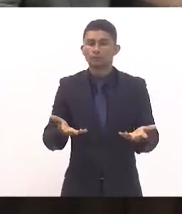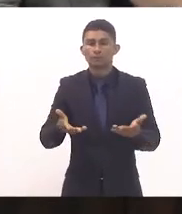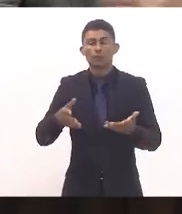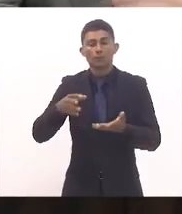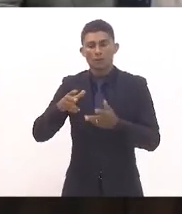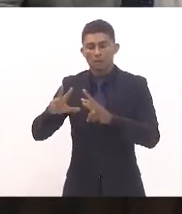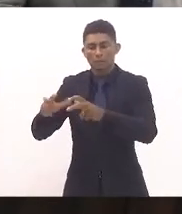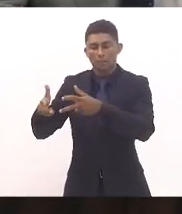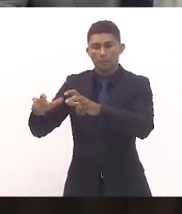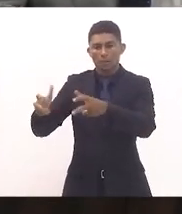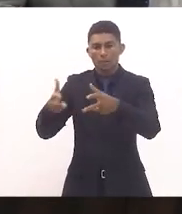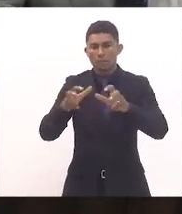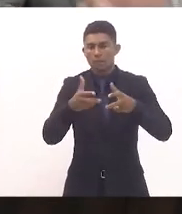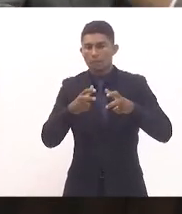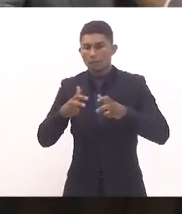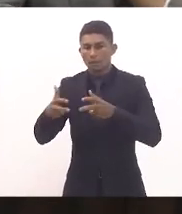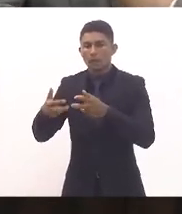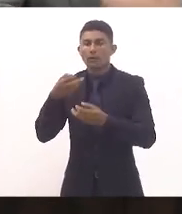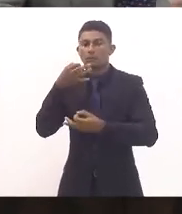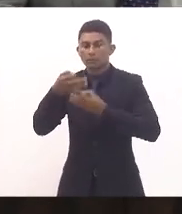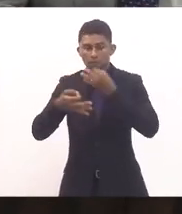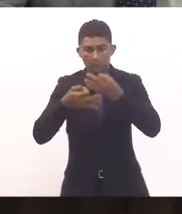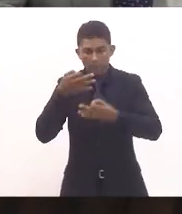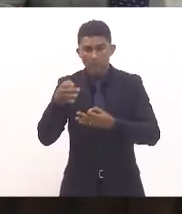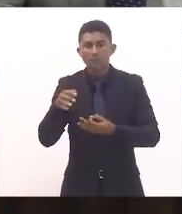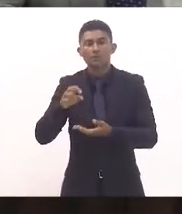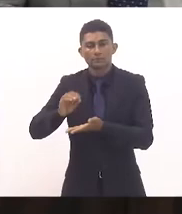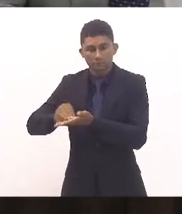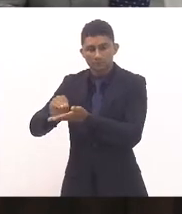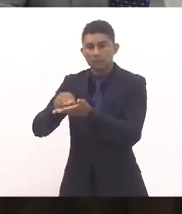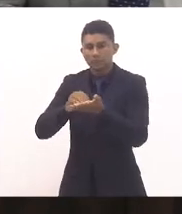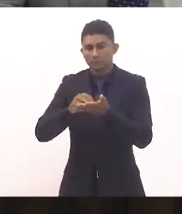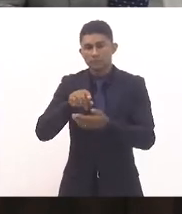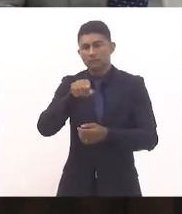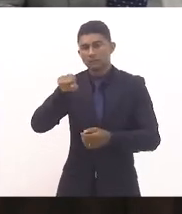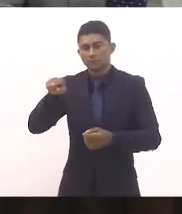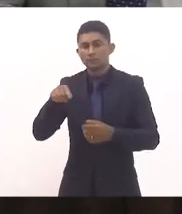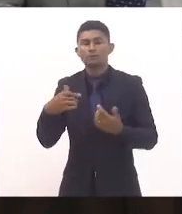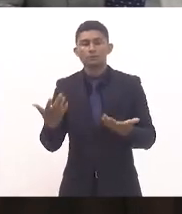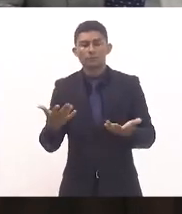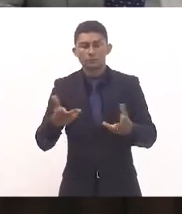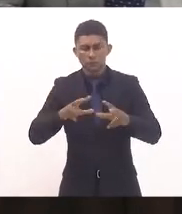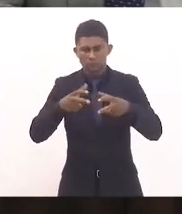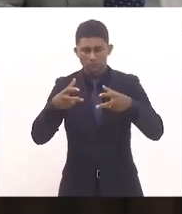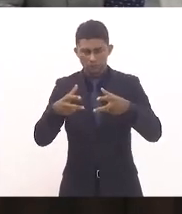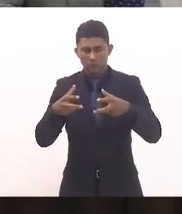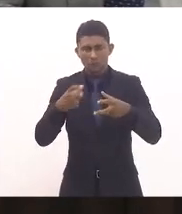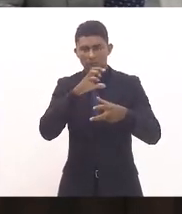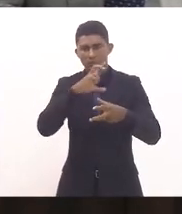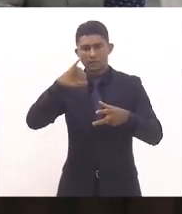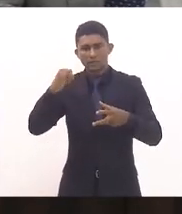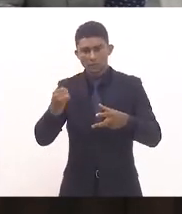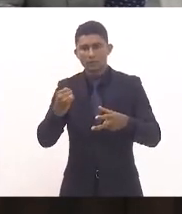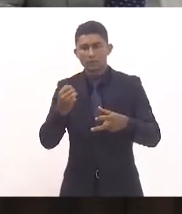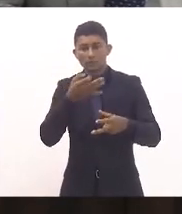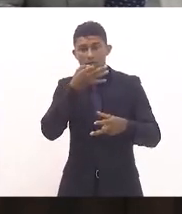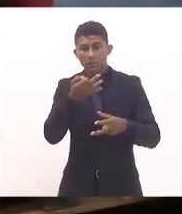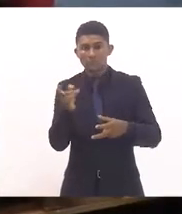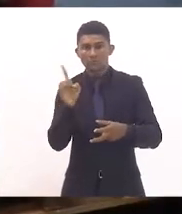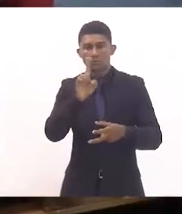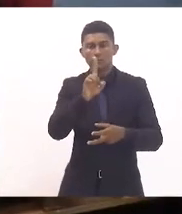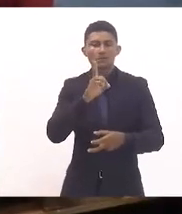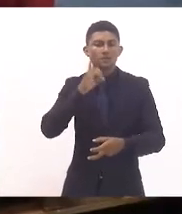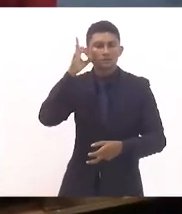Justiça, Segurança Pública, Assunto de Polícia, Servidores Públicos e de Orçamento. Permite parecer pela Comissão de Constituição e Justiça, deputado Márcio